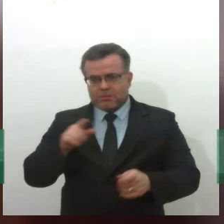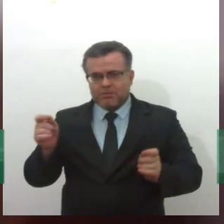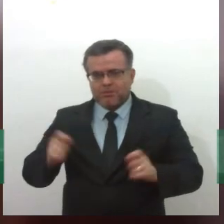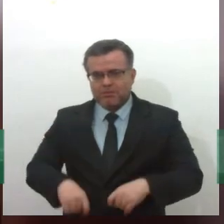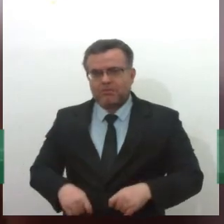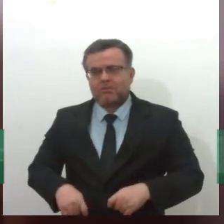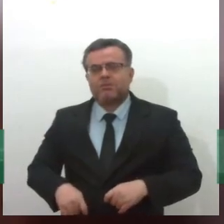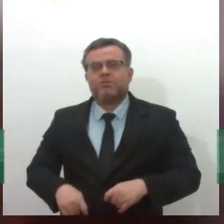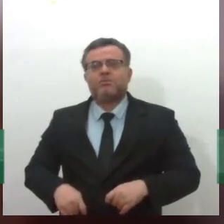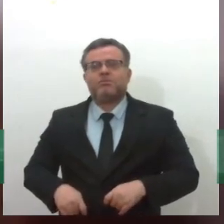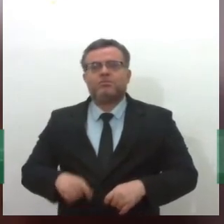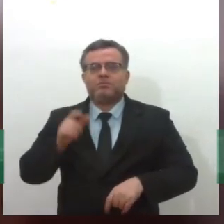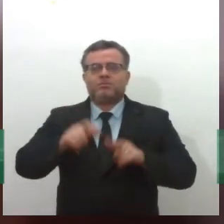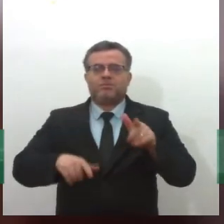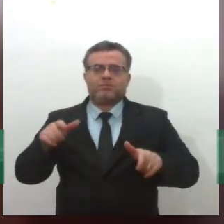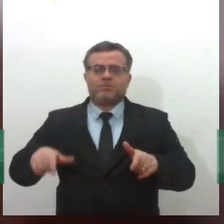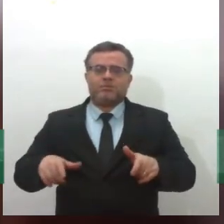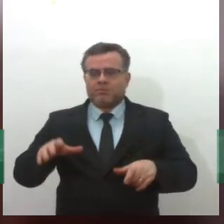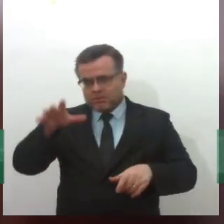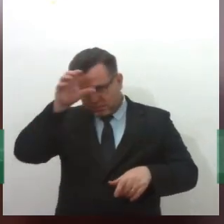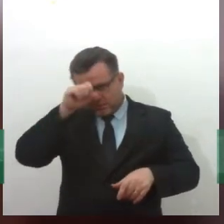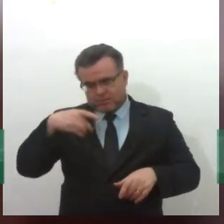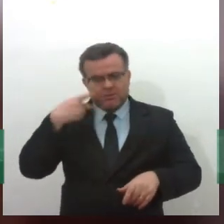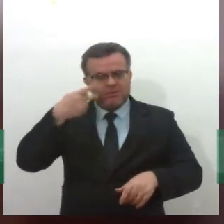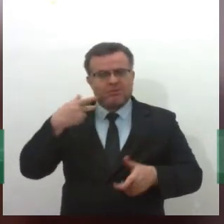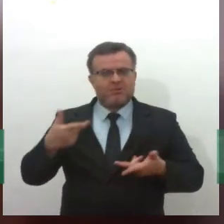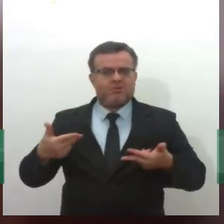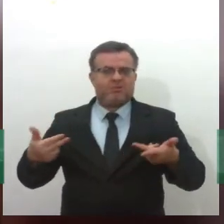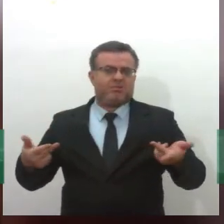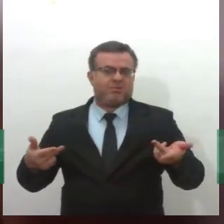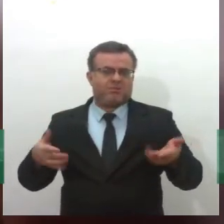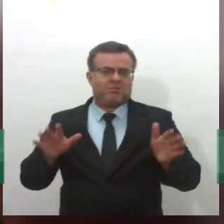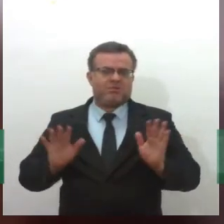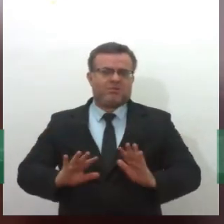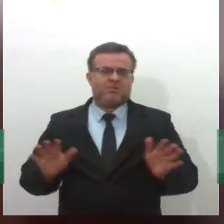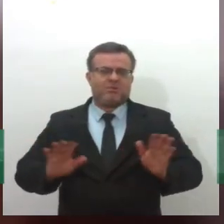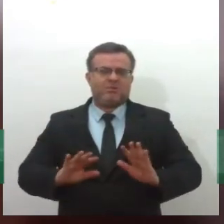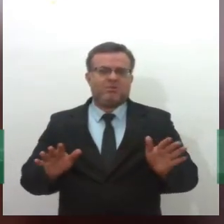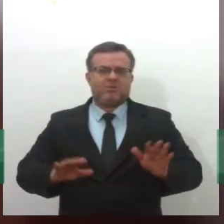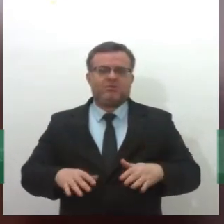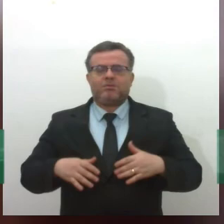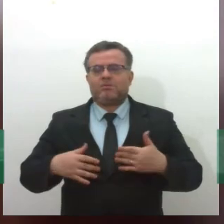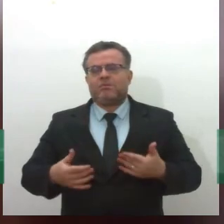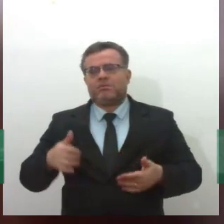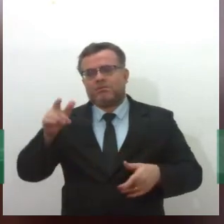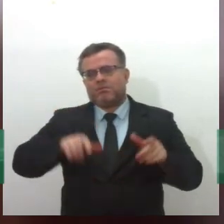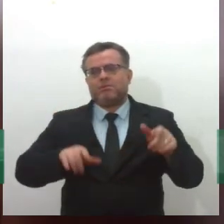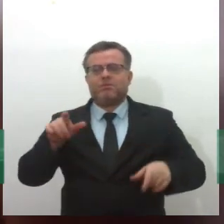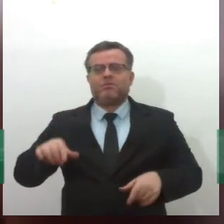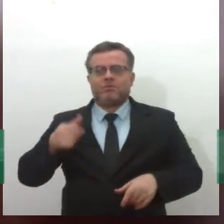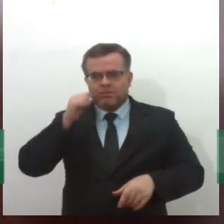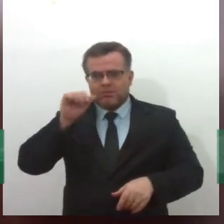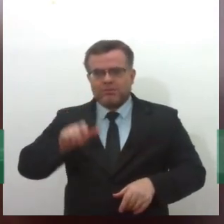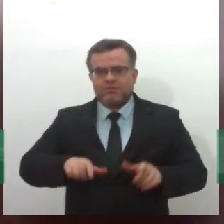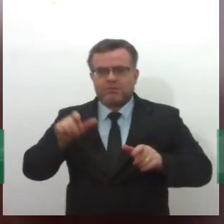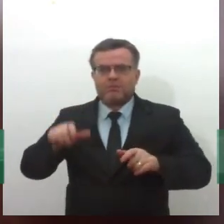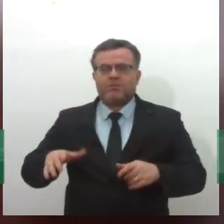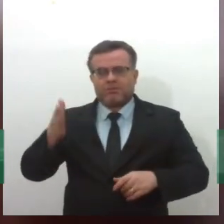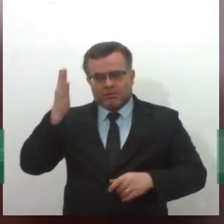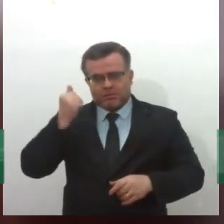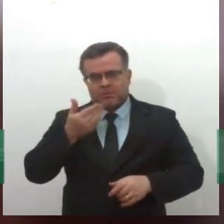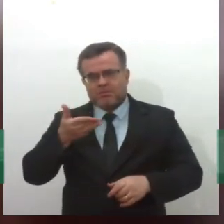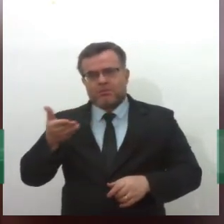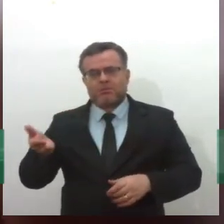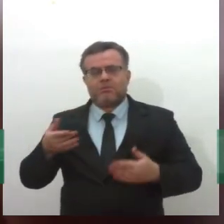ligação que elas precisam, não de aprender a fazer política, não de entender a importância das mulheres negras na política, porque isso elas já têm,